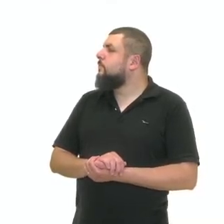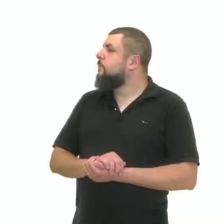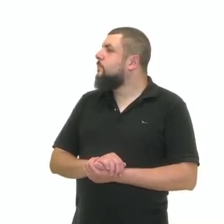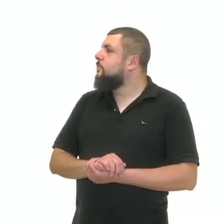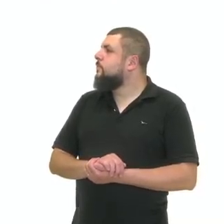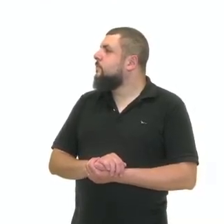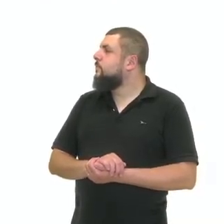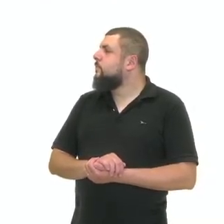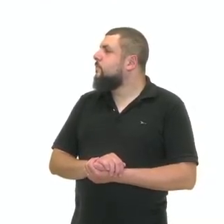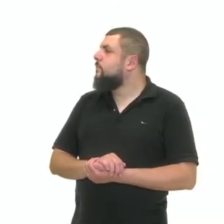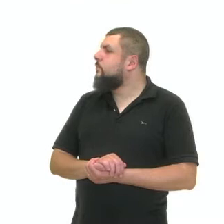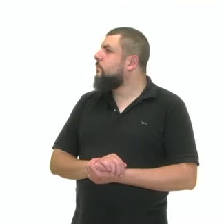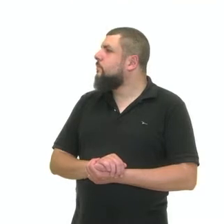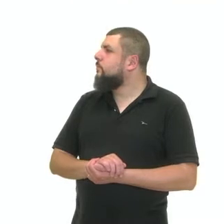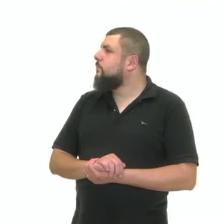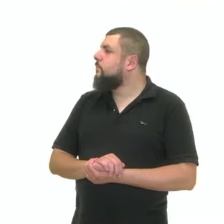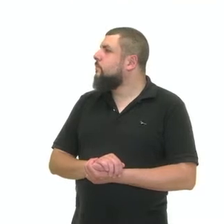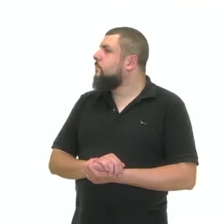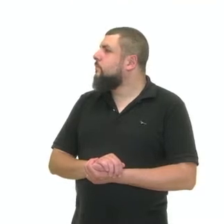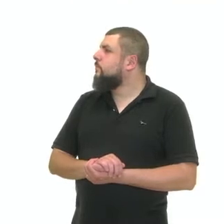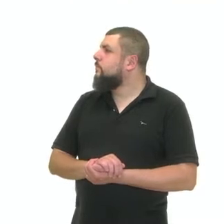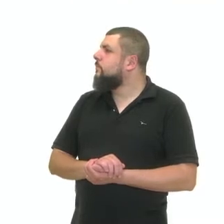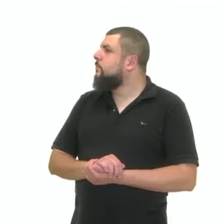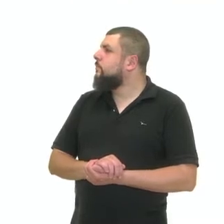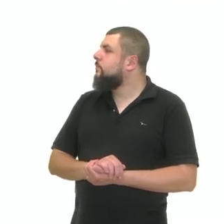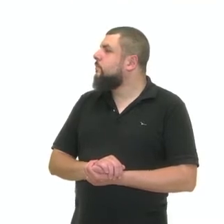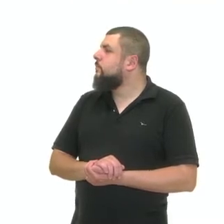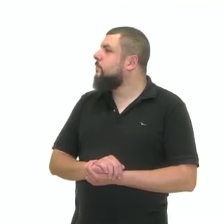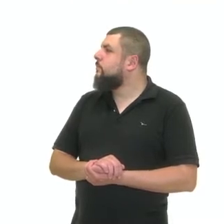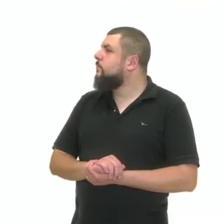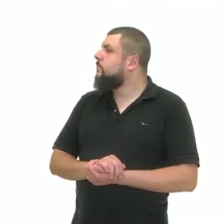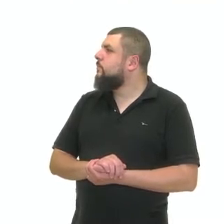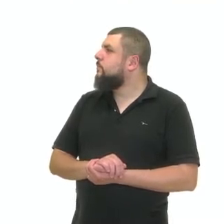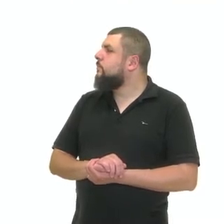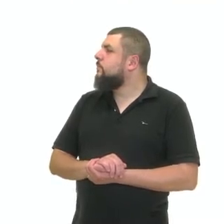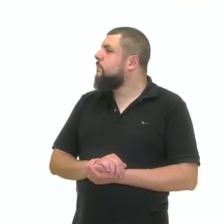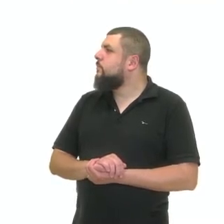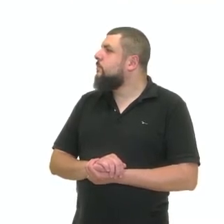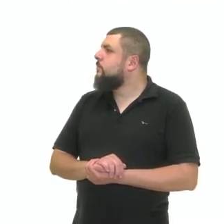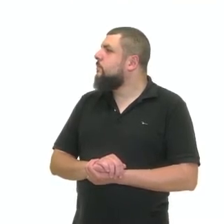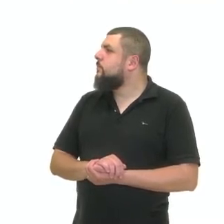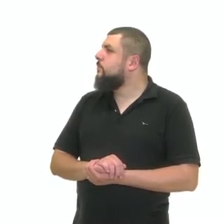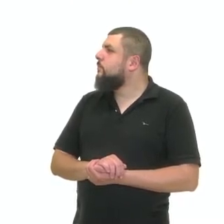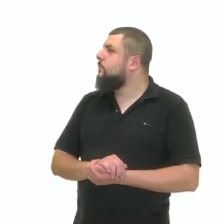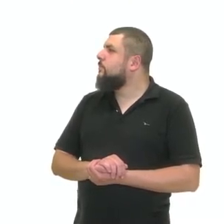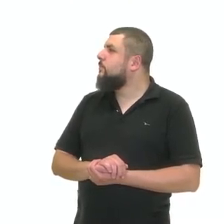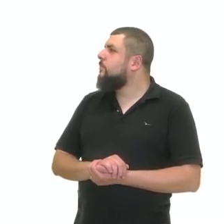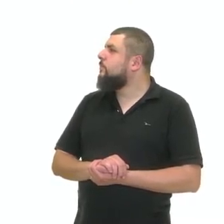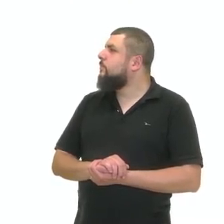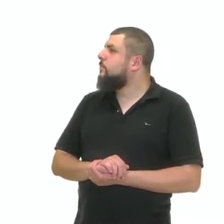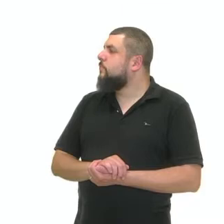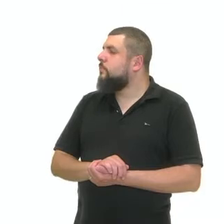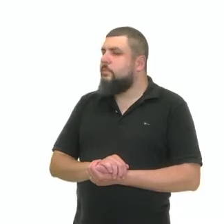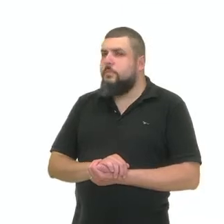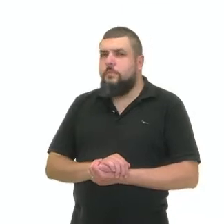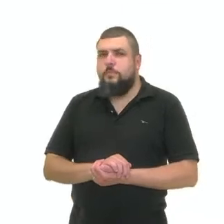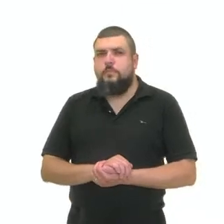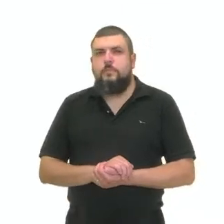principados, onde cada um era dominado por uma família nobre, que tinha o total controle sobre o seu